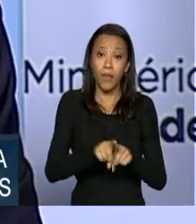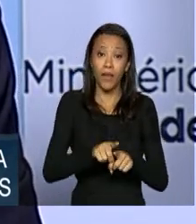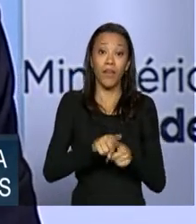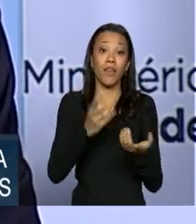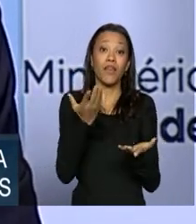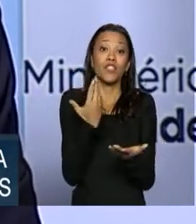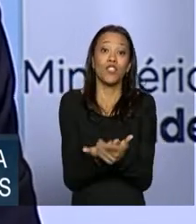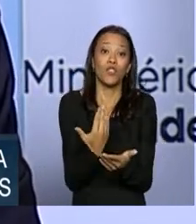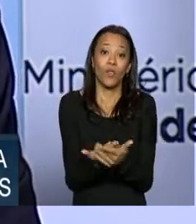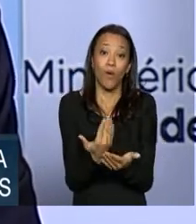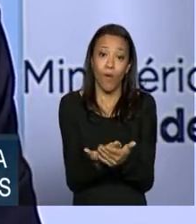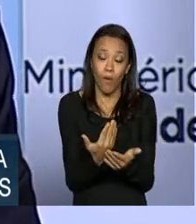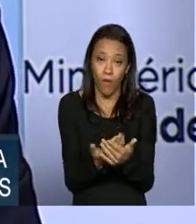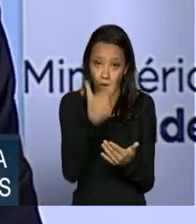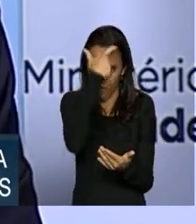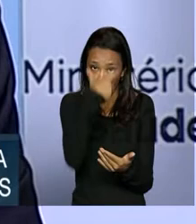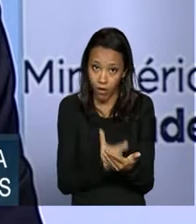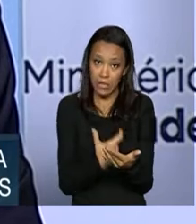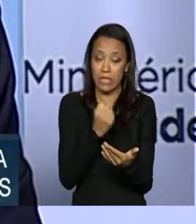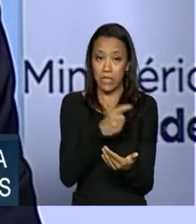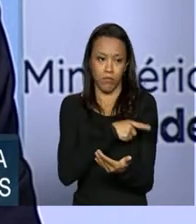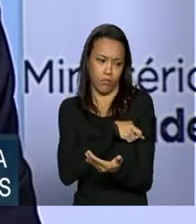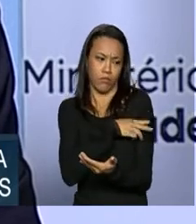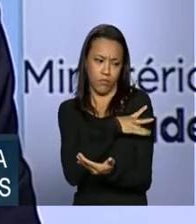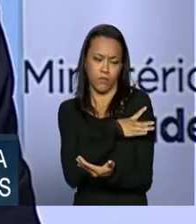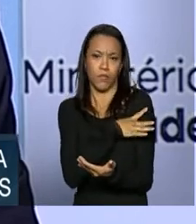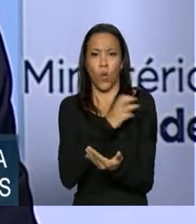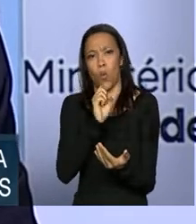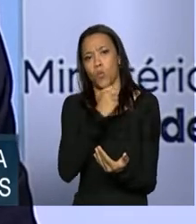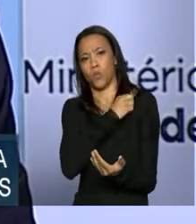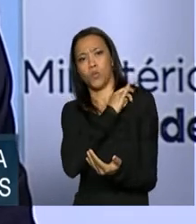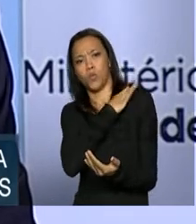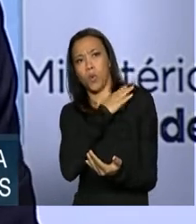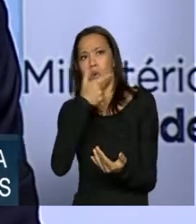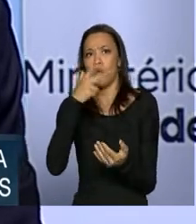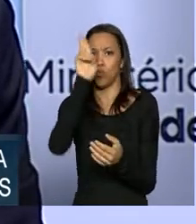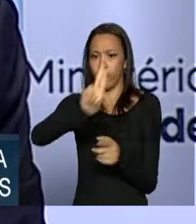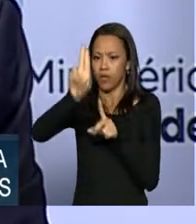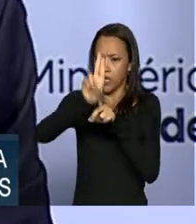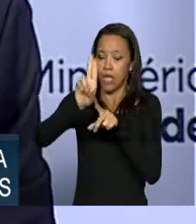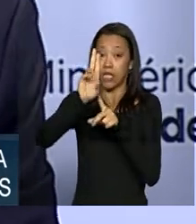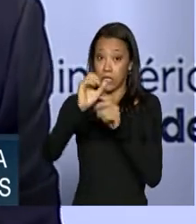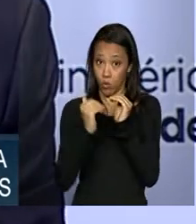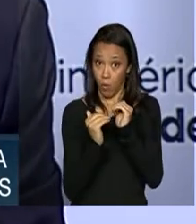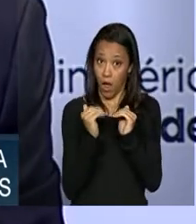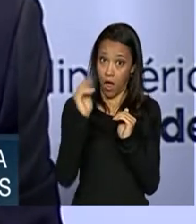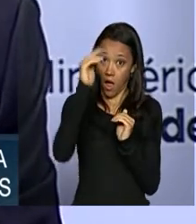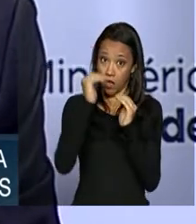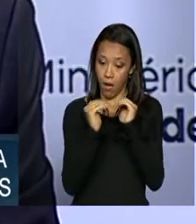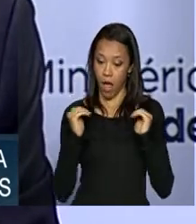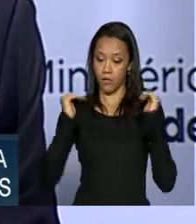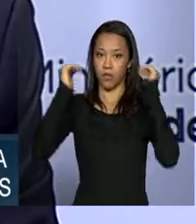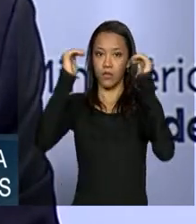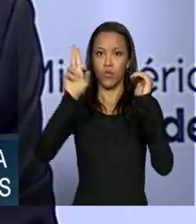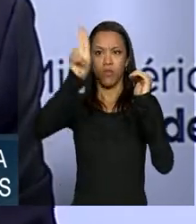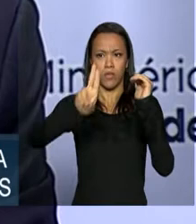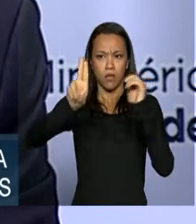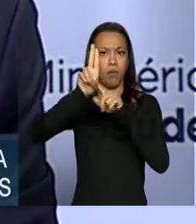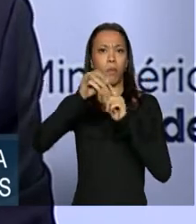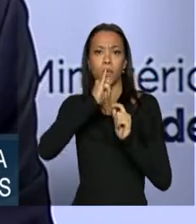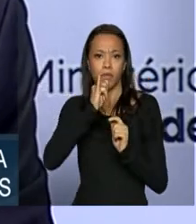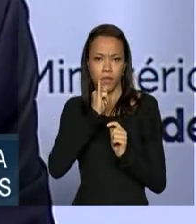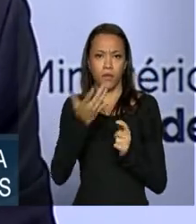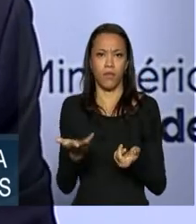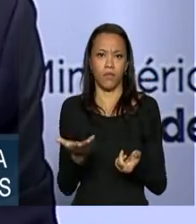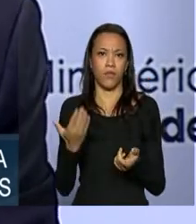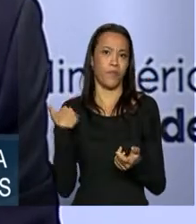de proteção importante. Quer dizer, à medida em que nós temos a perspectiva de elevação do nível de escolaridade no nosso país, como nós estamos